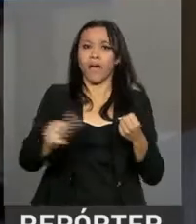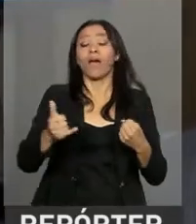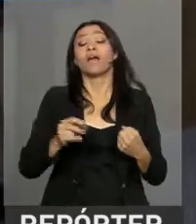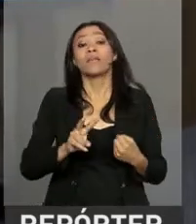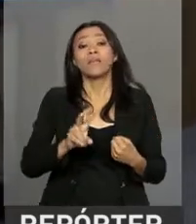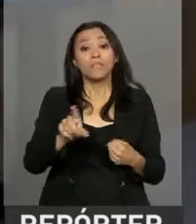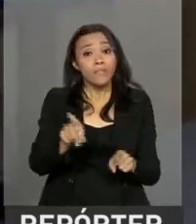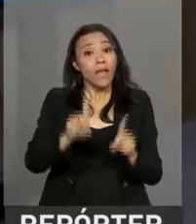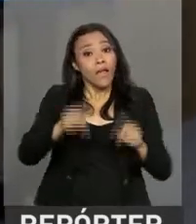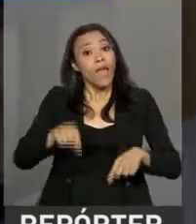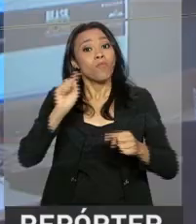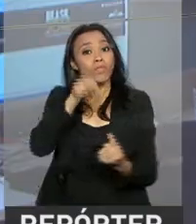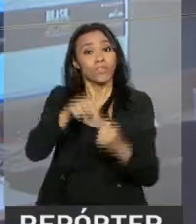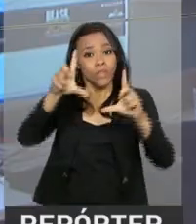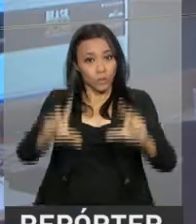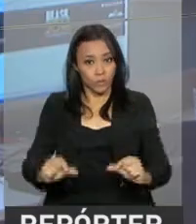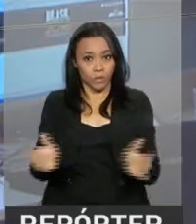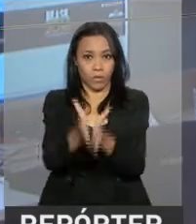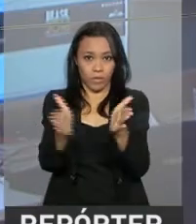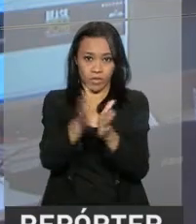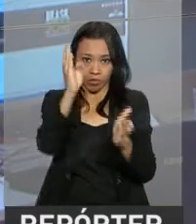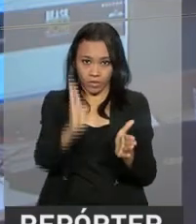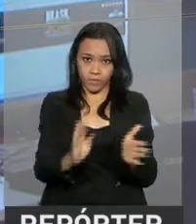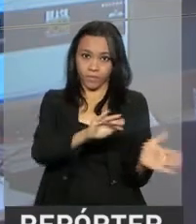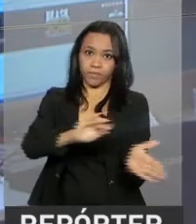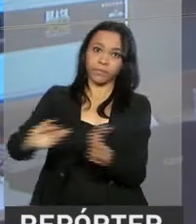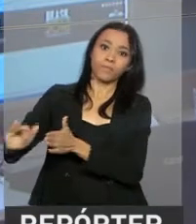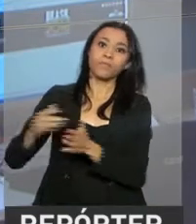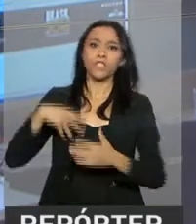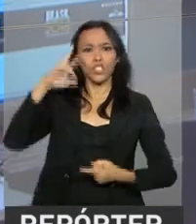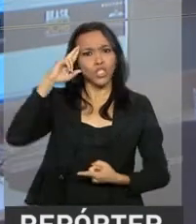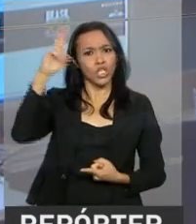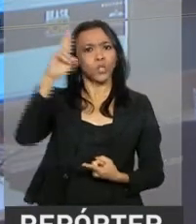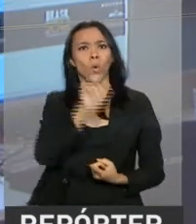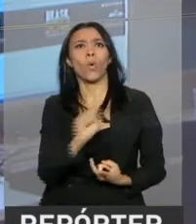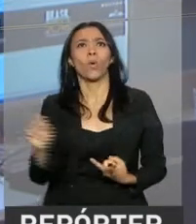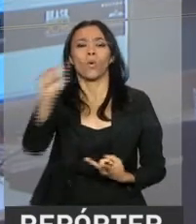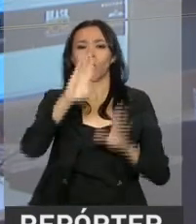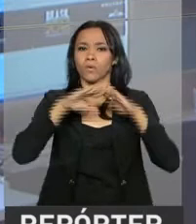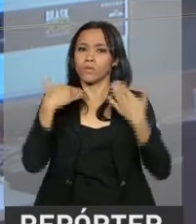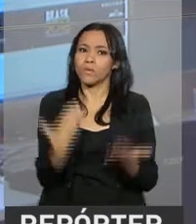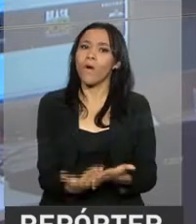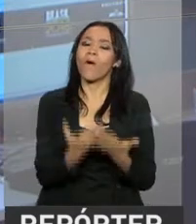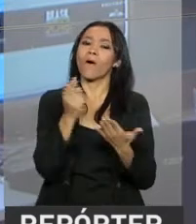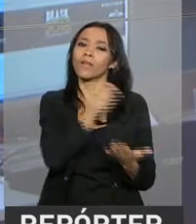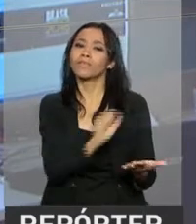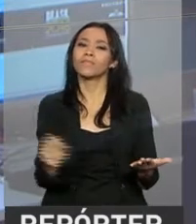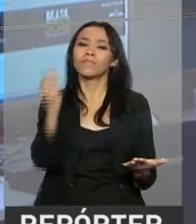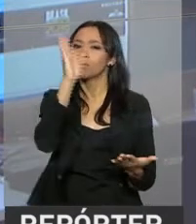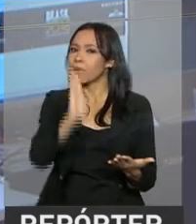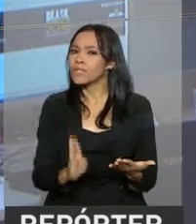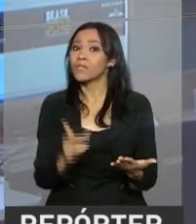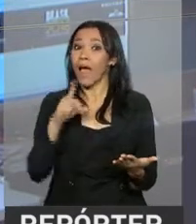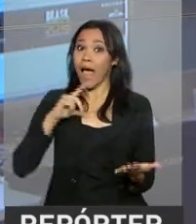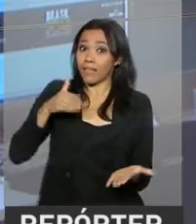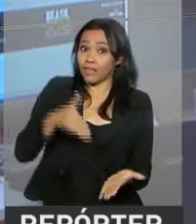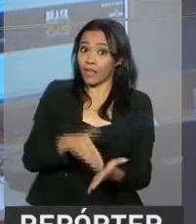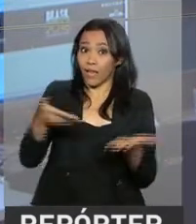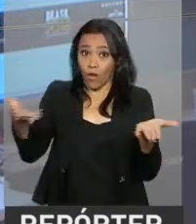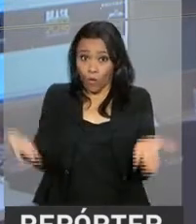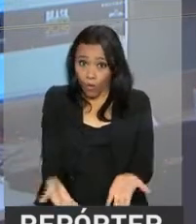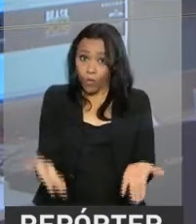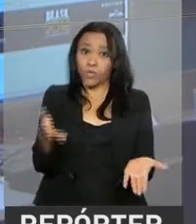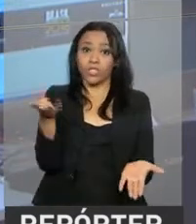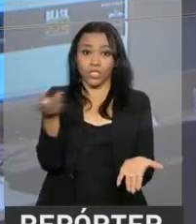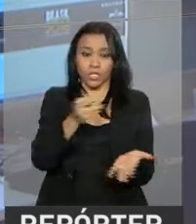para redução da pobreza os diretores e responsáveis por escolas de Educação Básica de todo o país têm até hoje